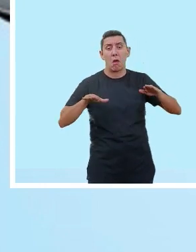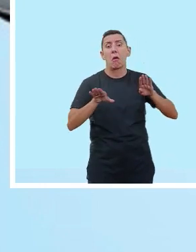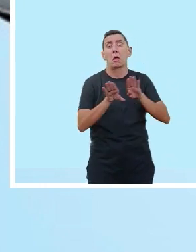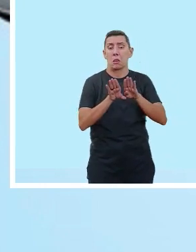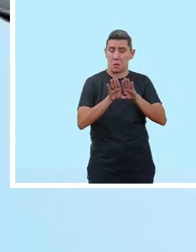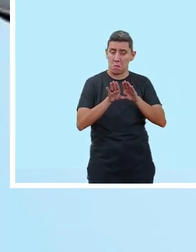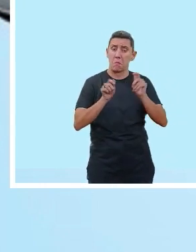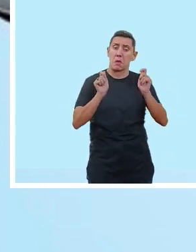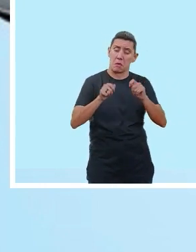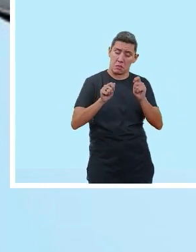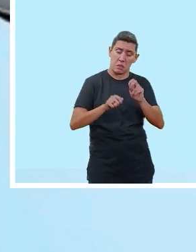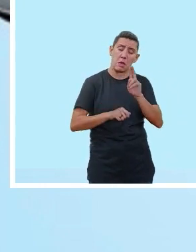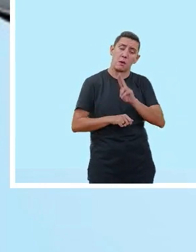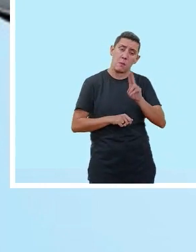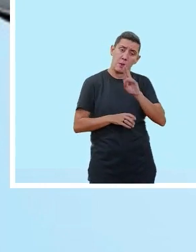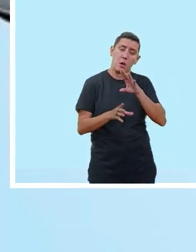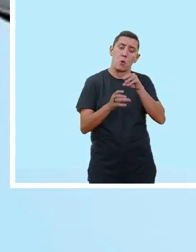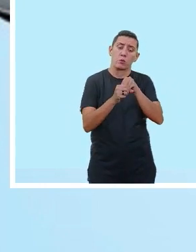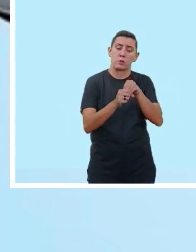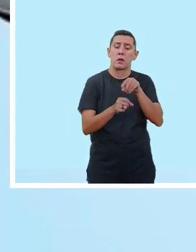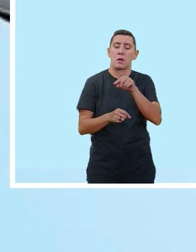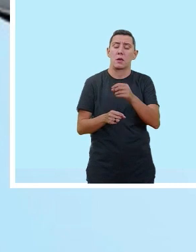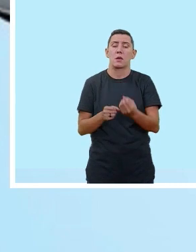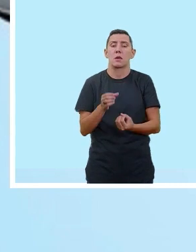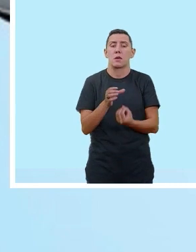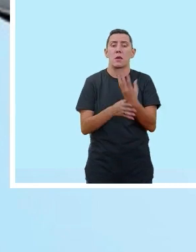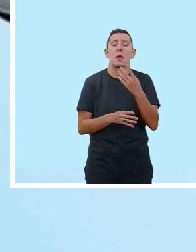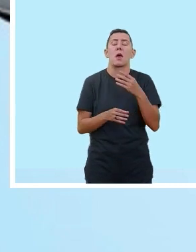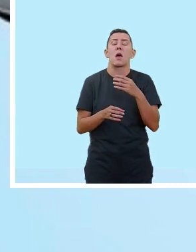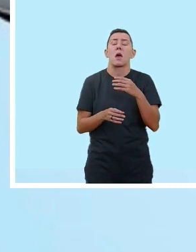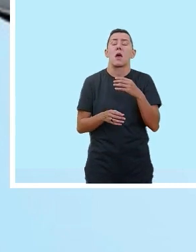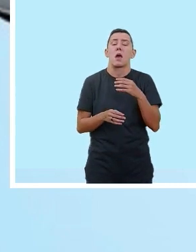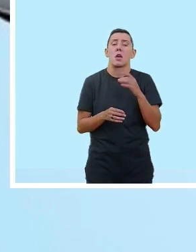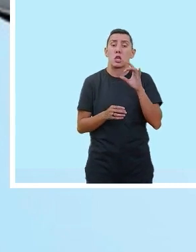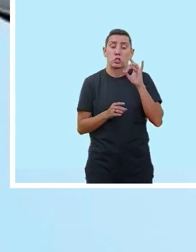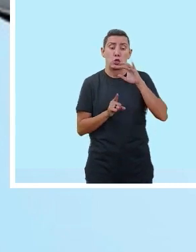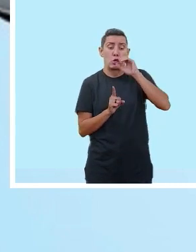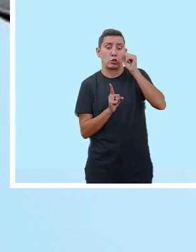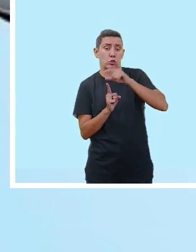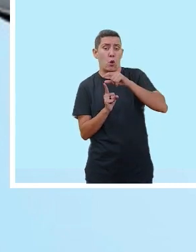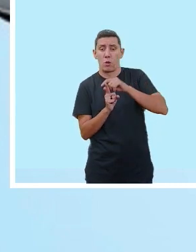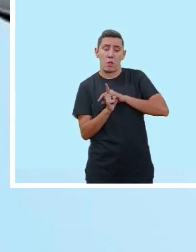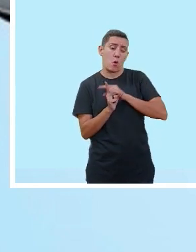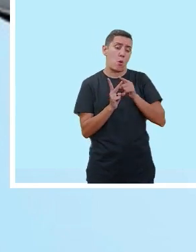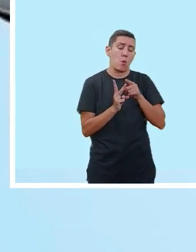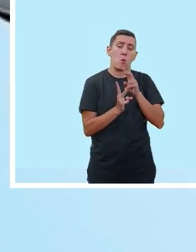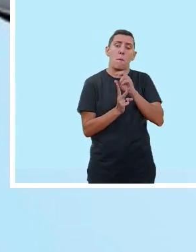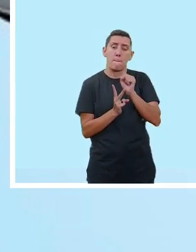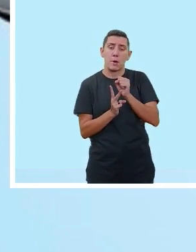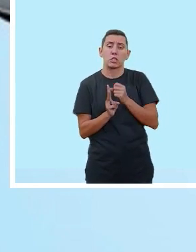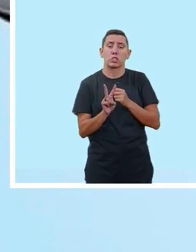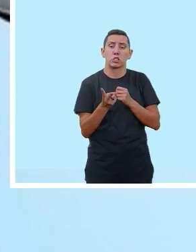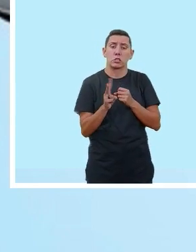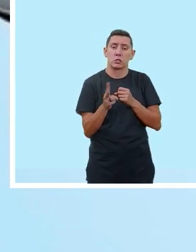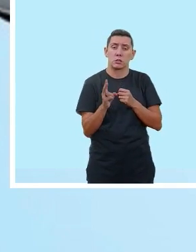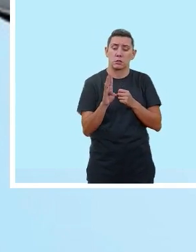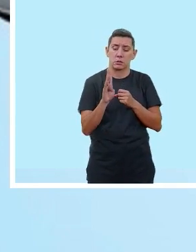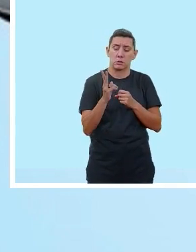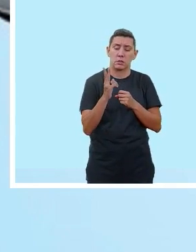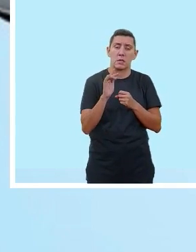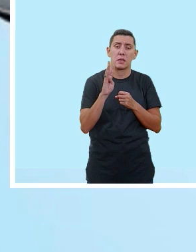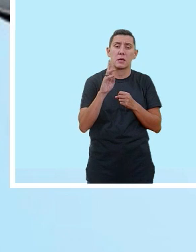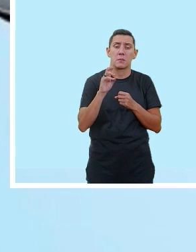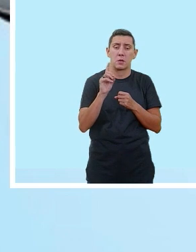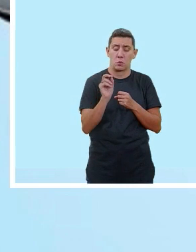trabalhar com microgeração híbrida na questão das operadoras. Então você pode ter sites remotos com